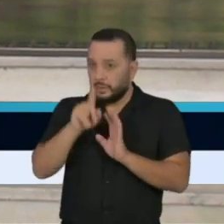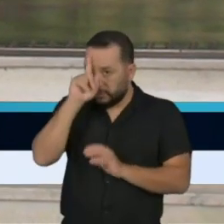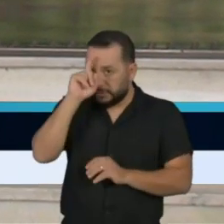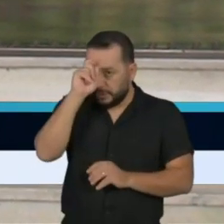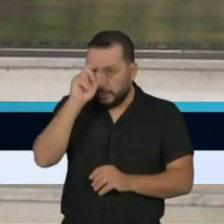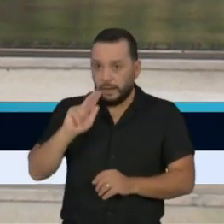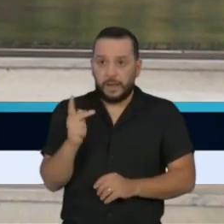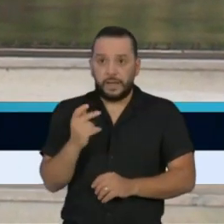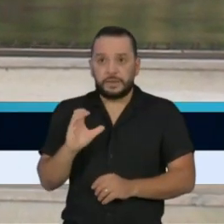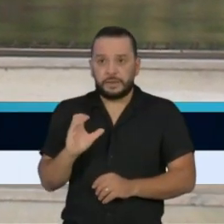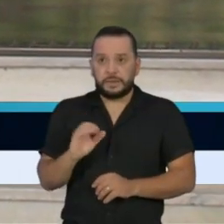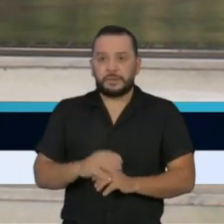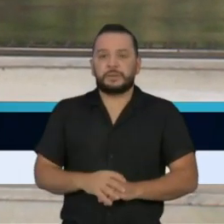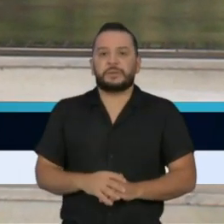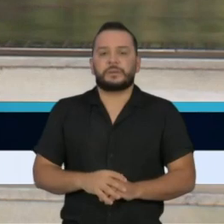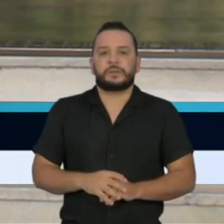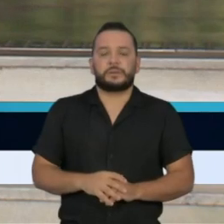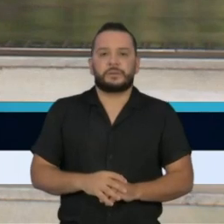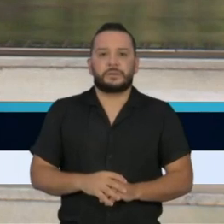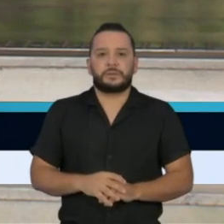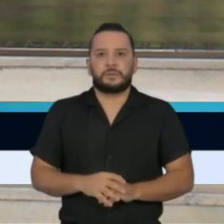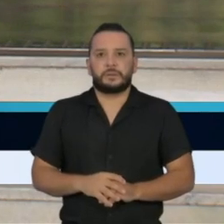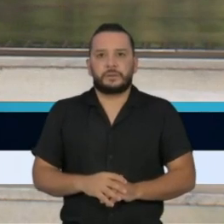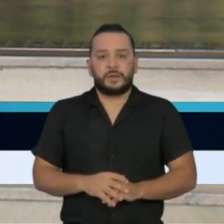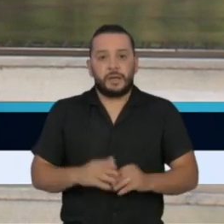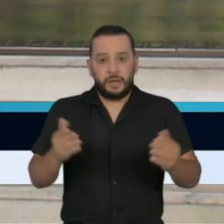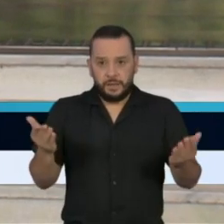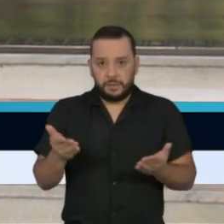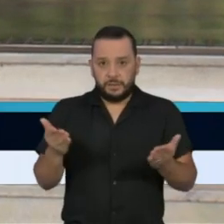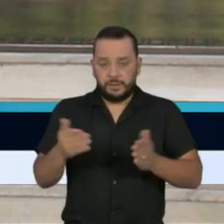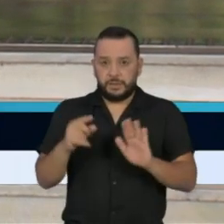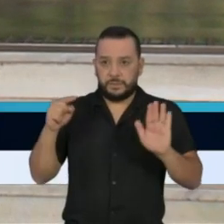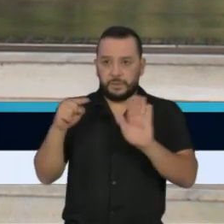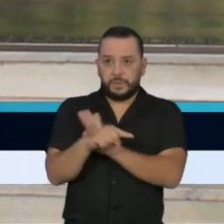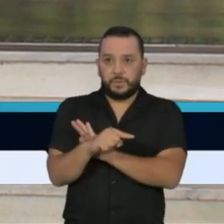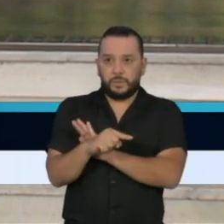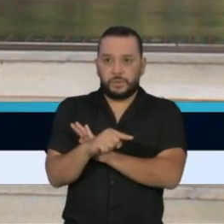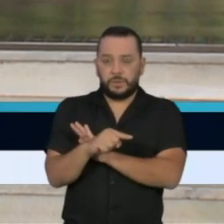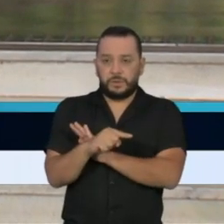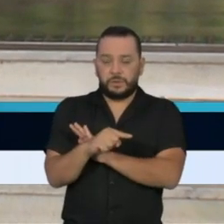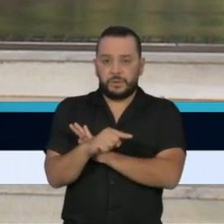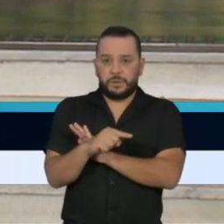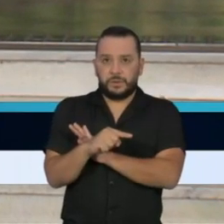Centro Rebouças. Vamos agora às perguntas. Nós temos